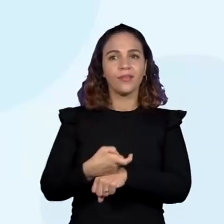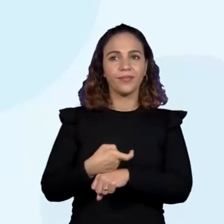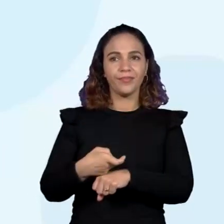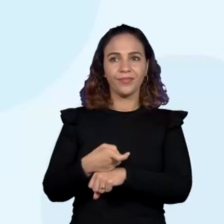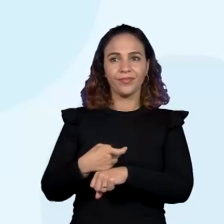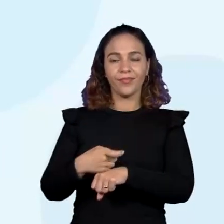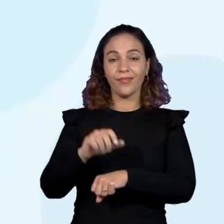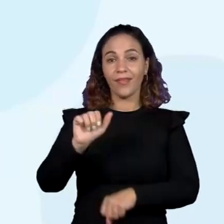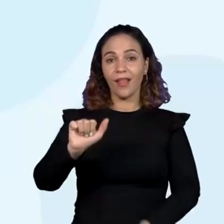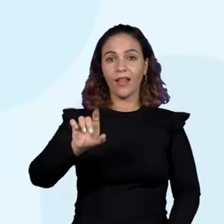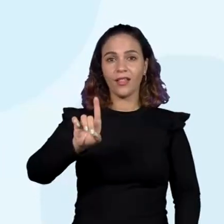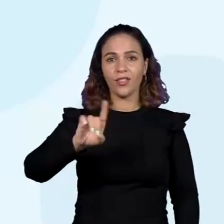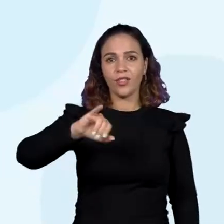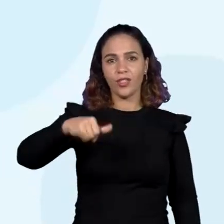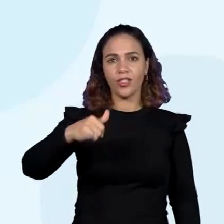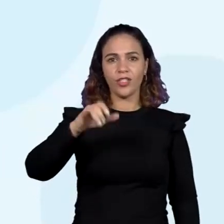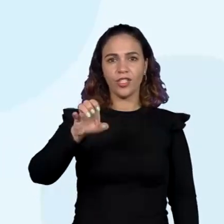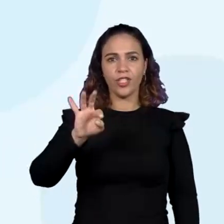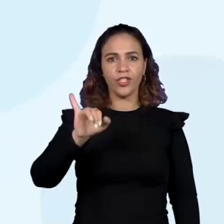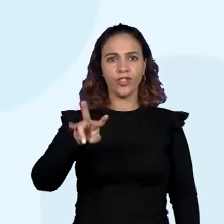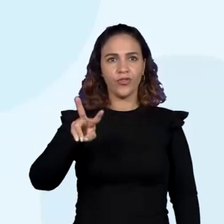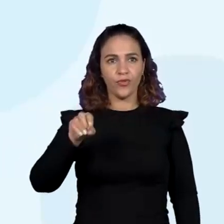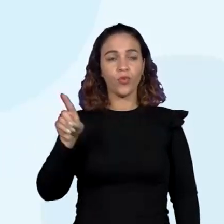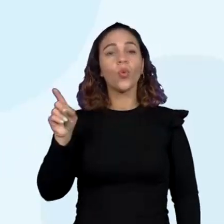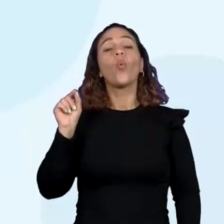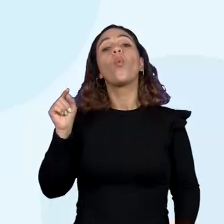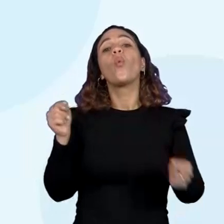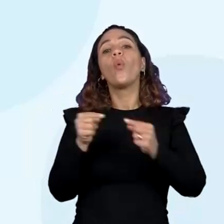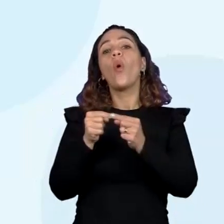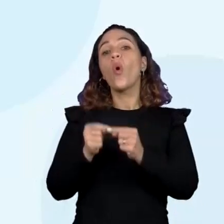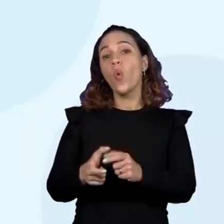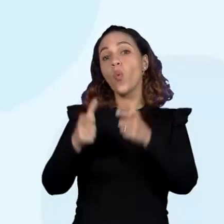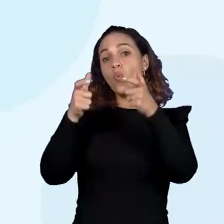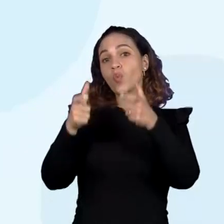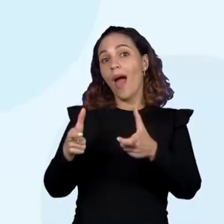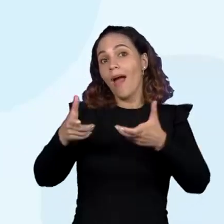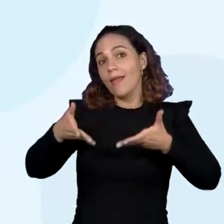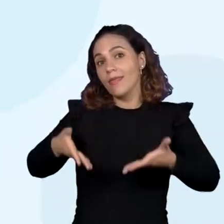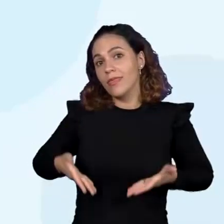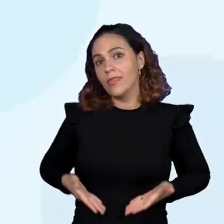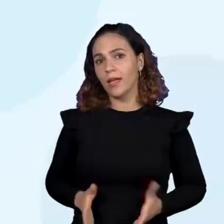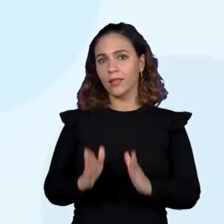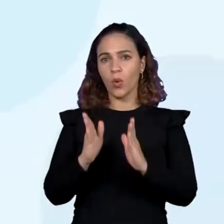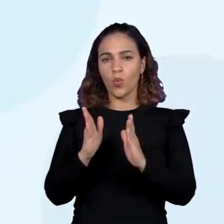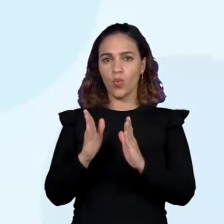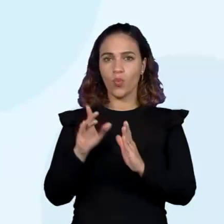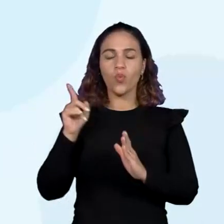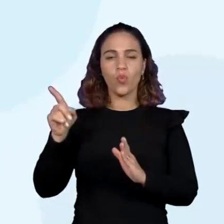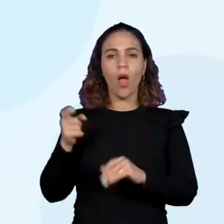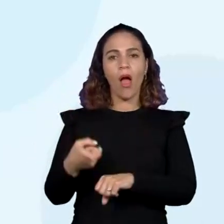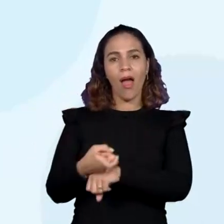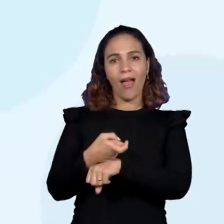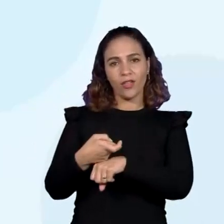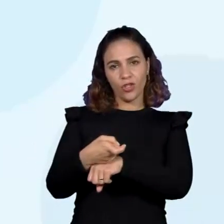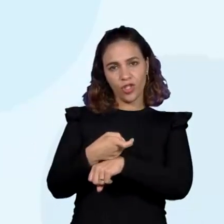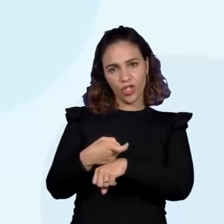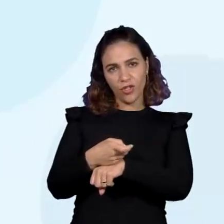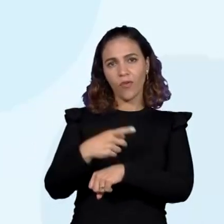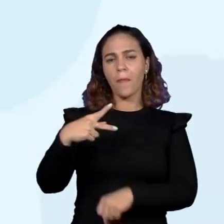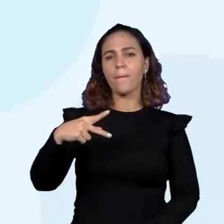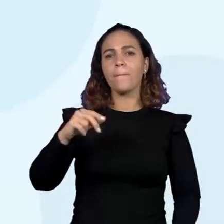adjetivos, que indicam lugar de origem, ou seja, adjetivos pátrios. O que quer dizer isso?